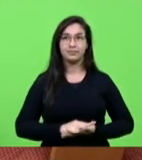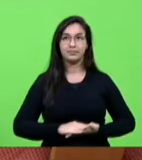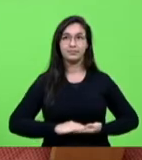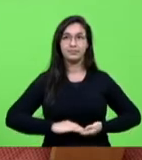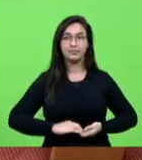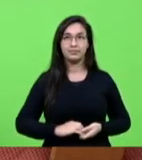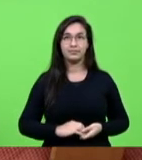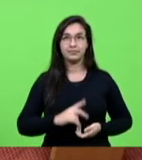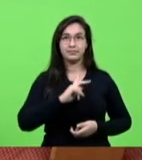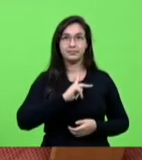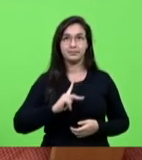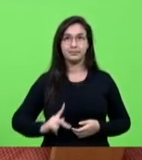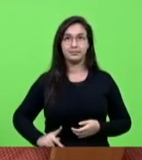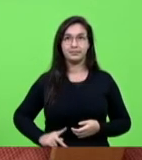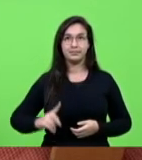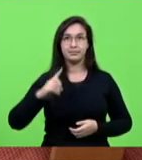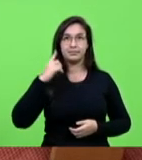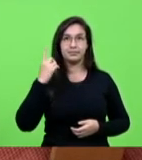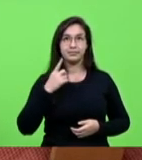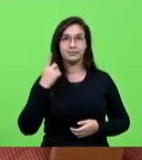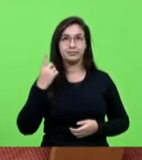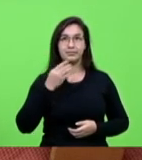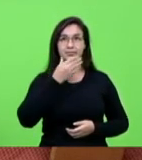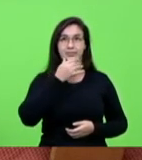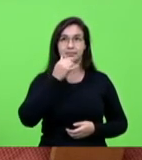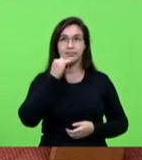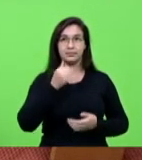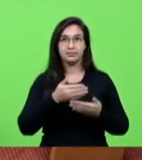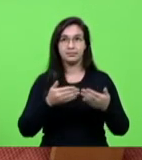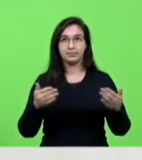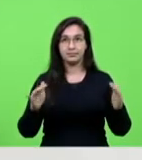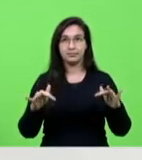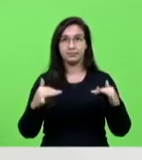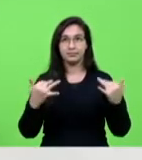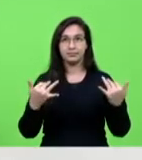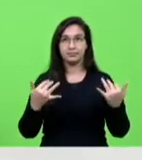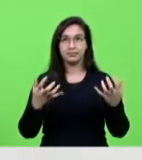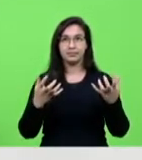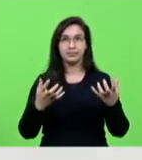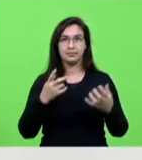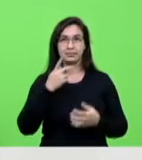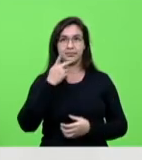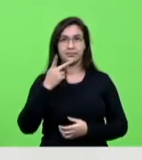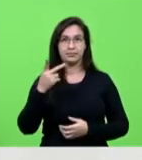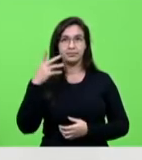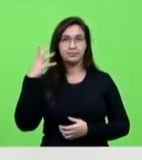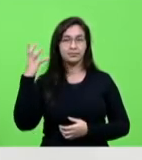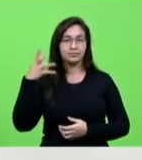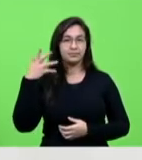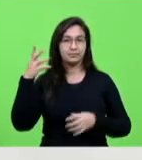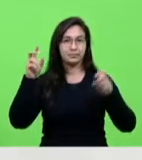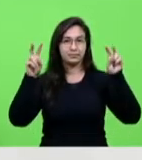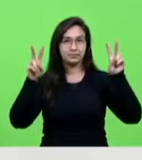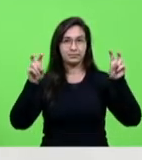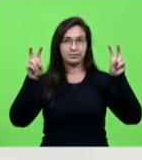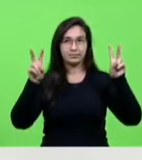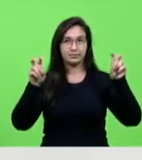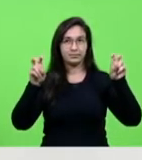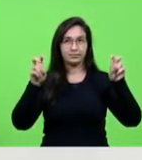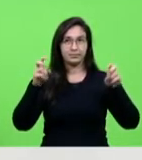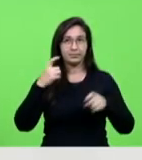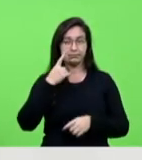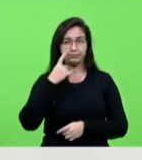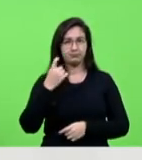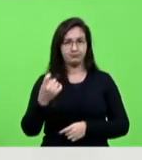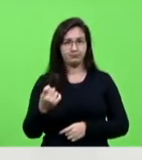Senhor presidente, senhores deputados, eu queria trazer um assunto, deputado Silvio, bem interessante aqui